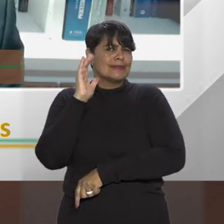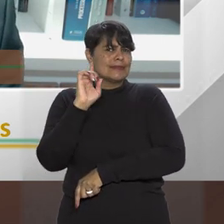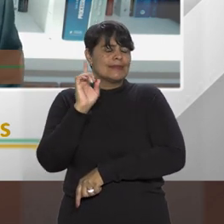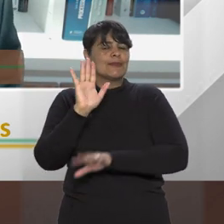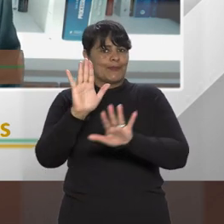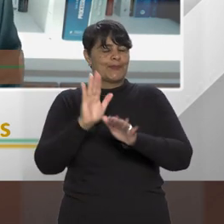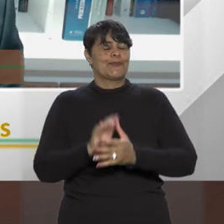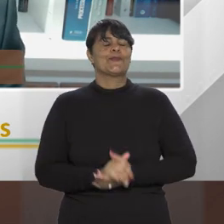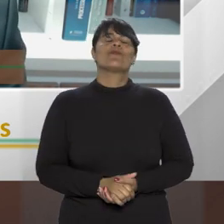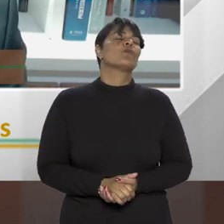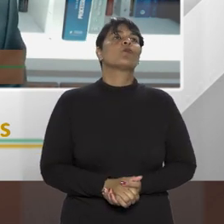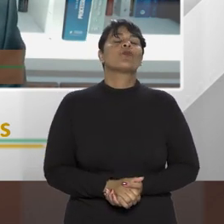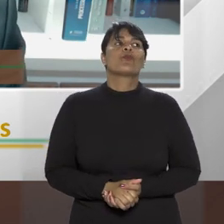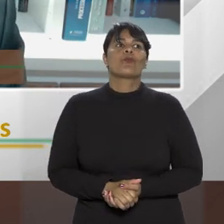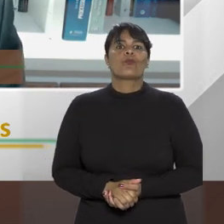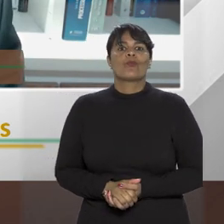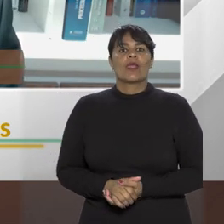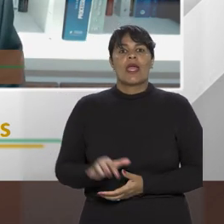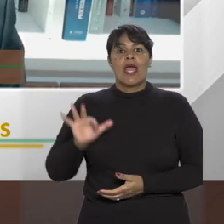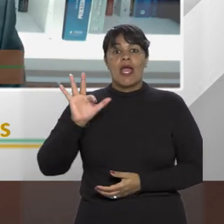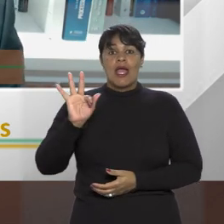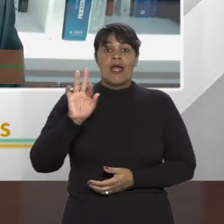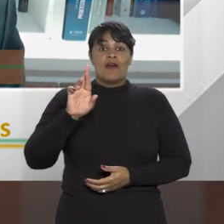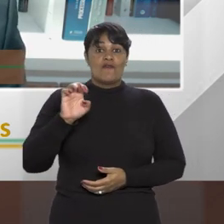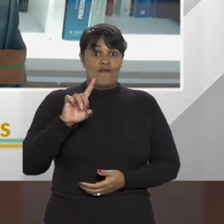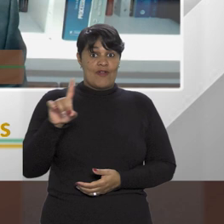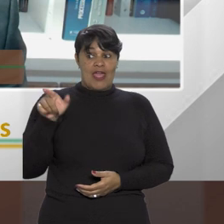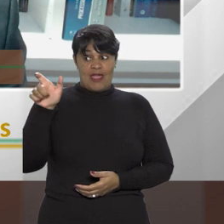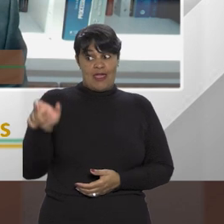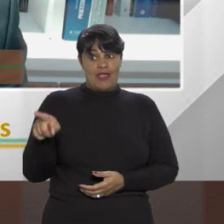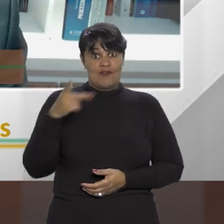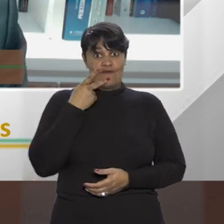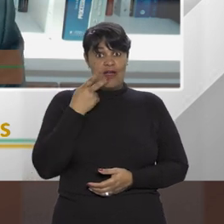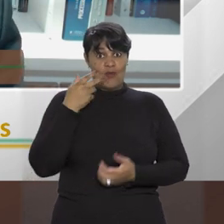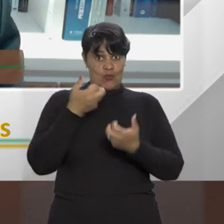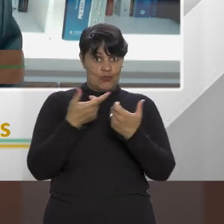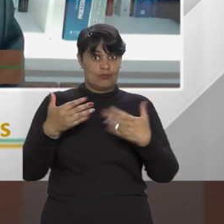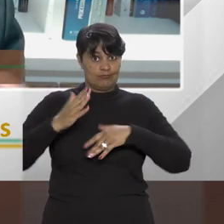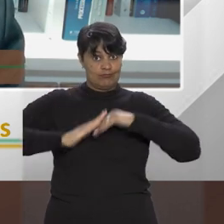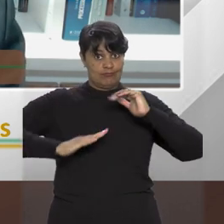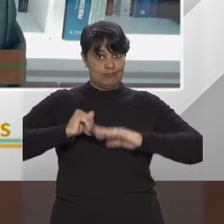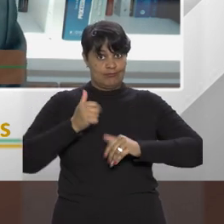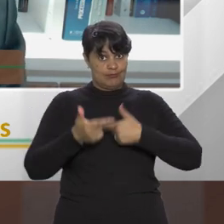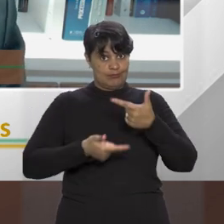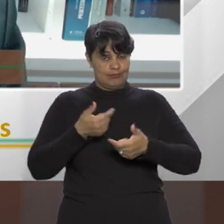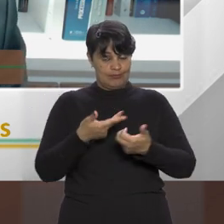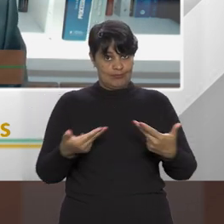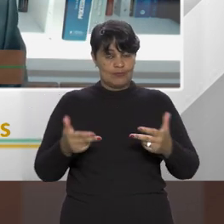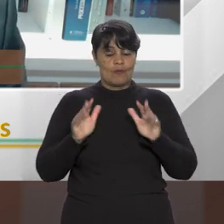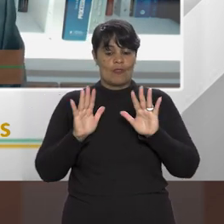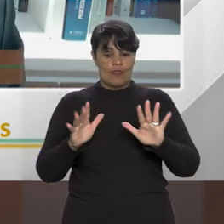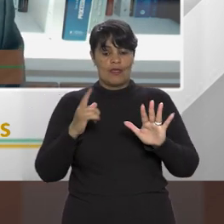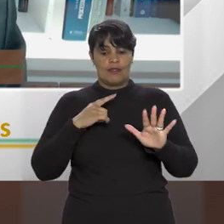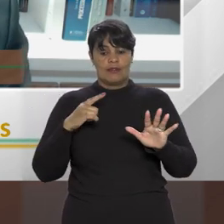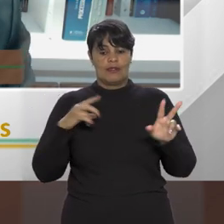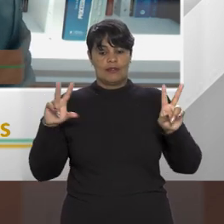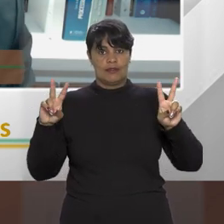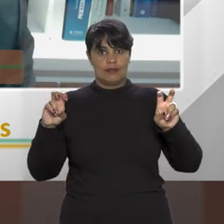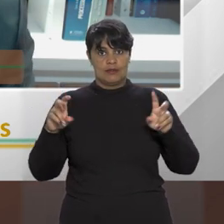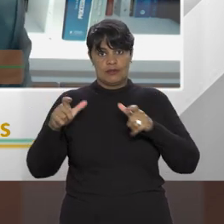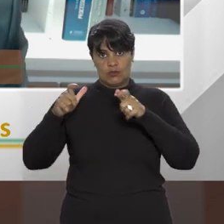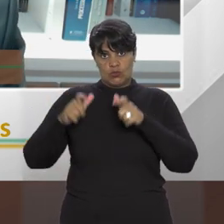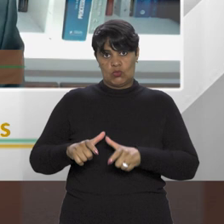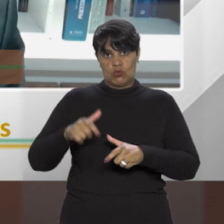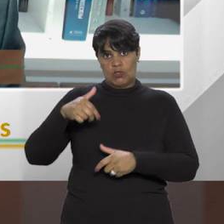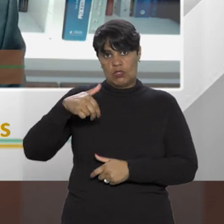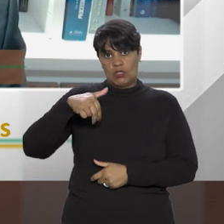na Universidade Federal do Rio de Fora, o escritório escola, hoje se chama Núcleo de Prática Jurídica. E nós tínhamos lá que atender a população hipossuficiente como uma